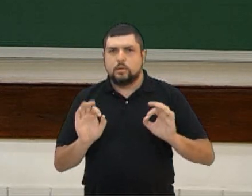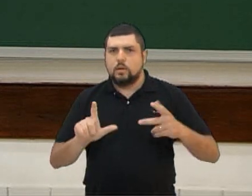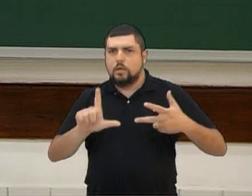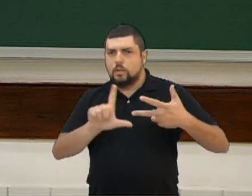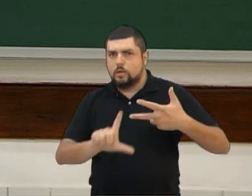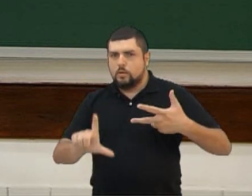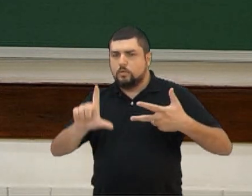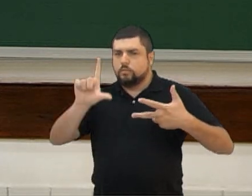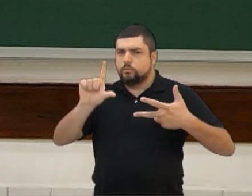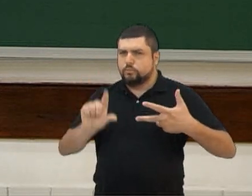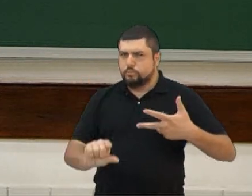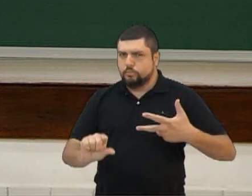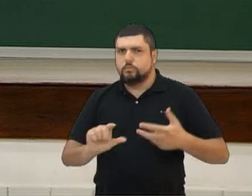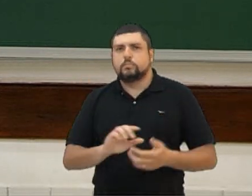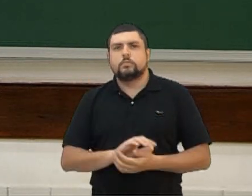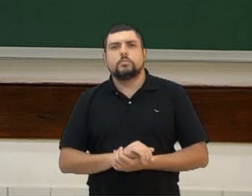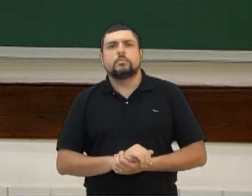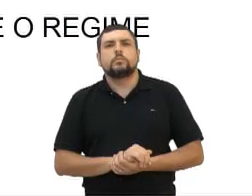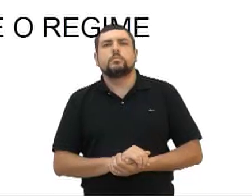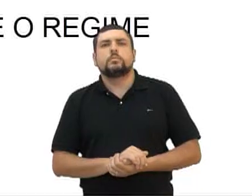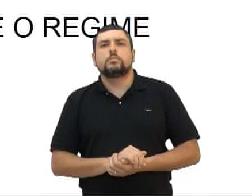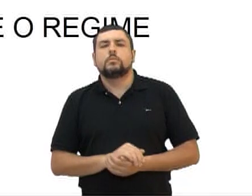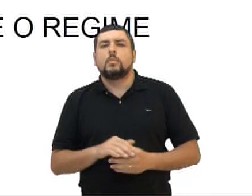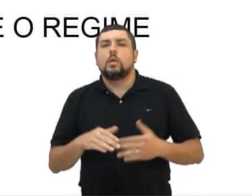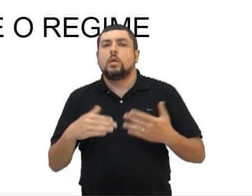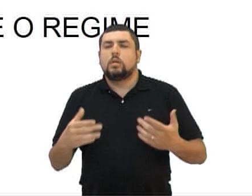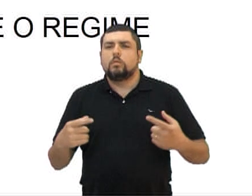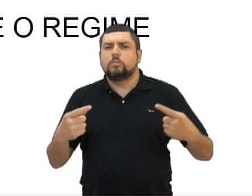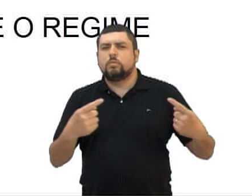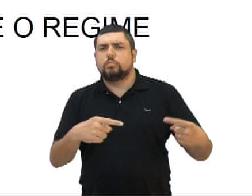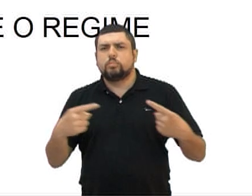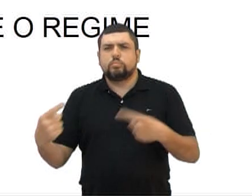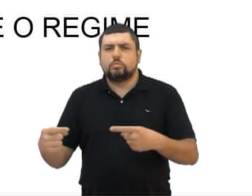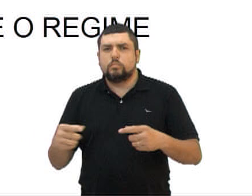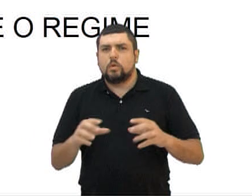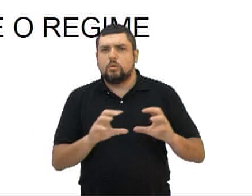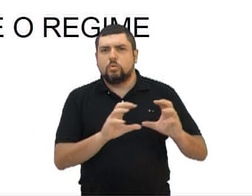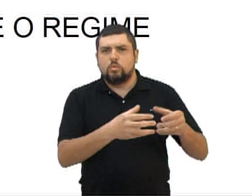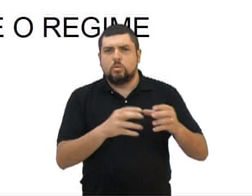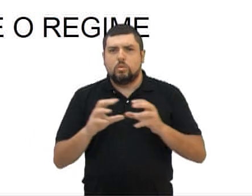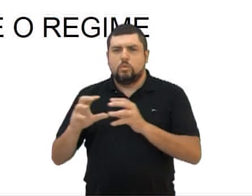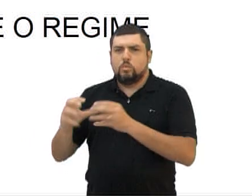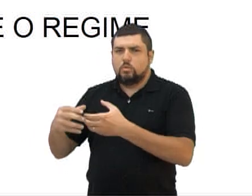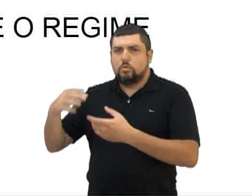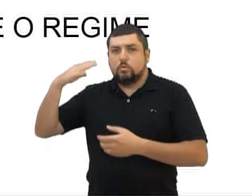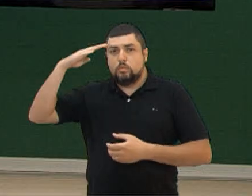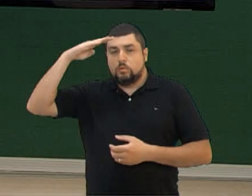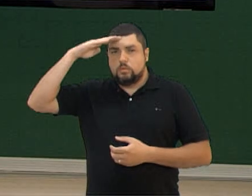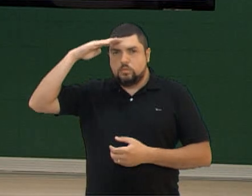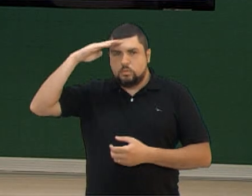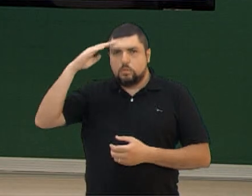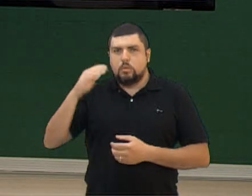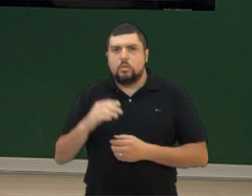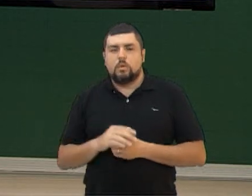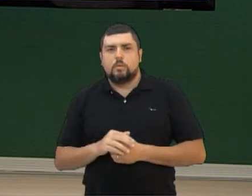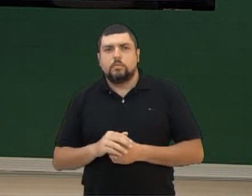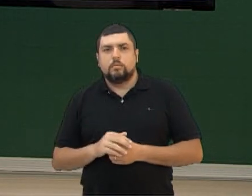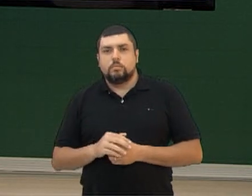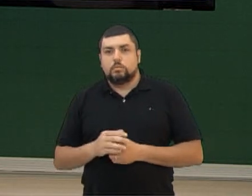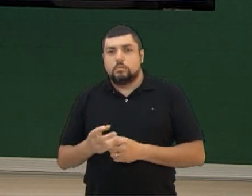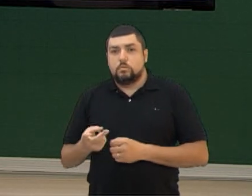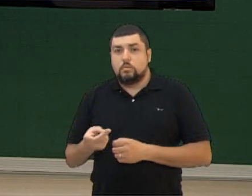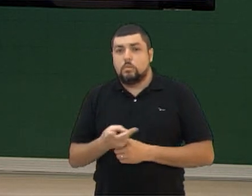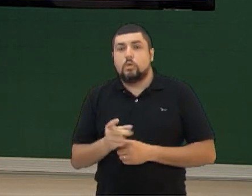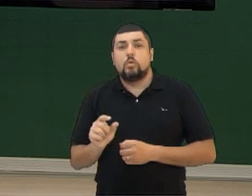reduzida. Então, há uma disputa entre dois grupos do Exército, entre dois grupos que vão controlar o